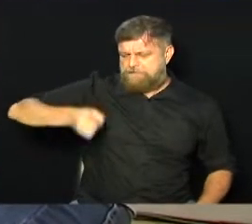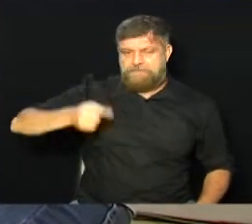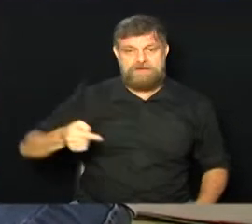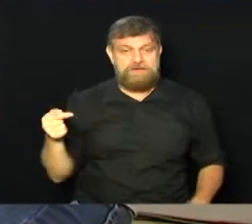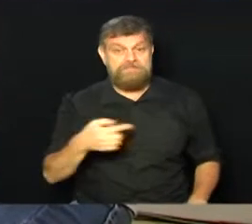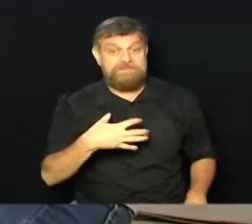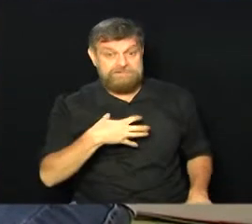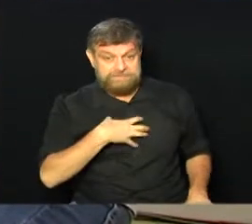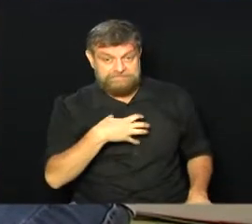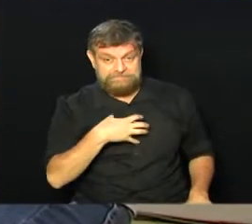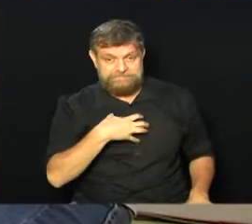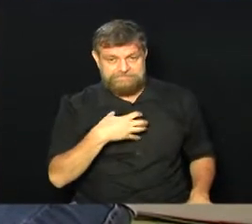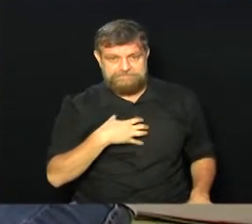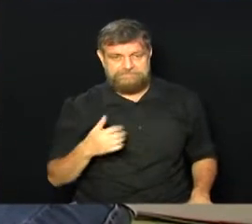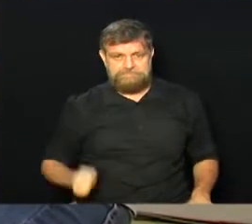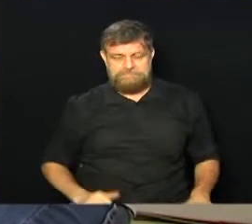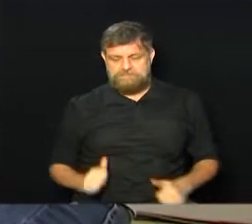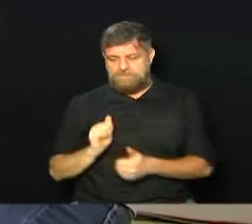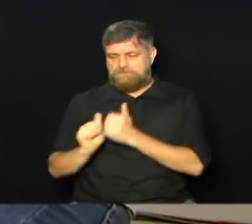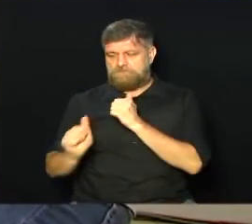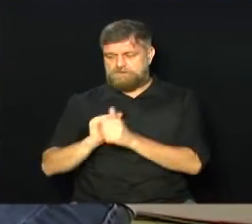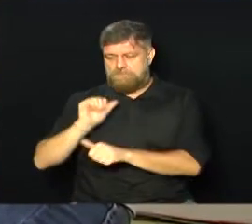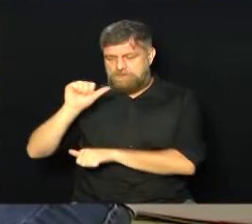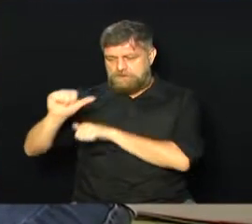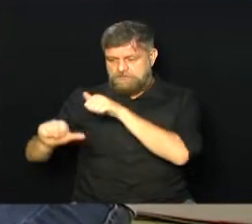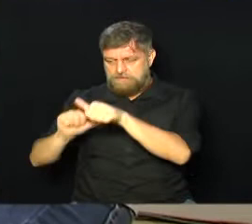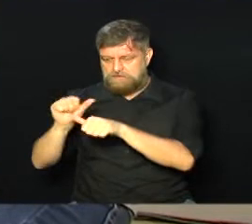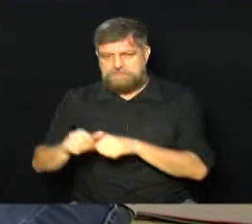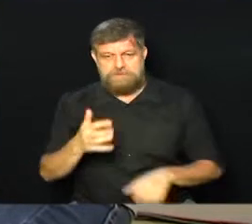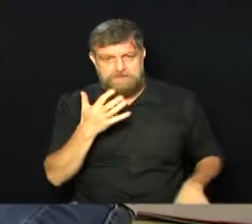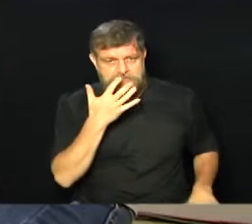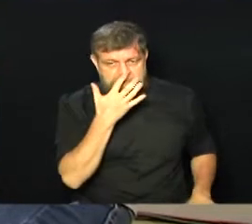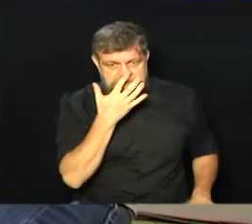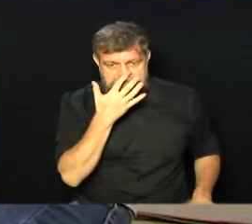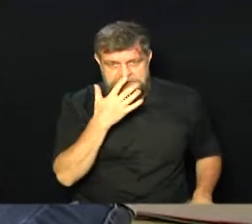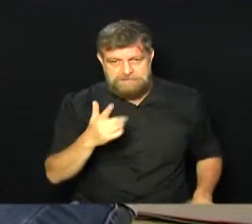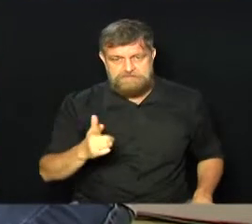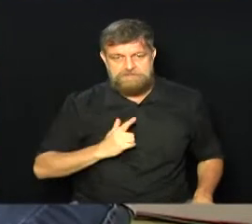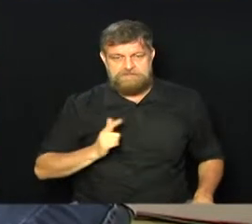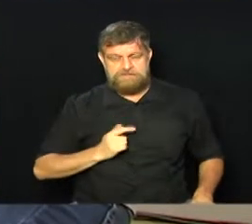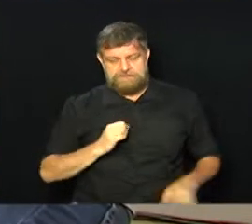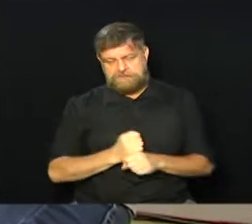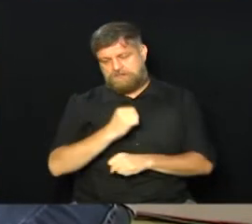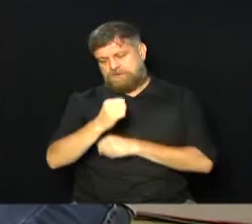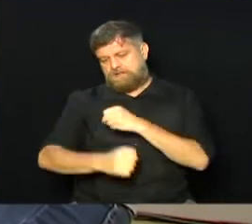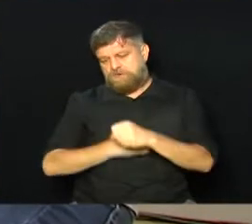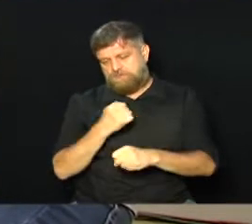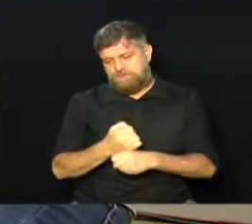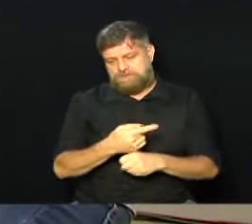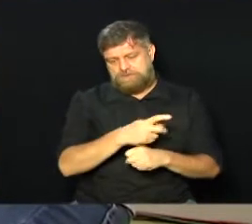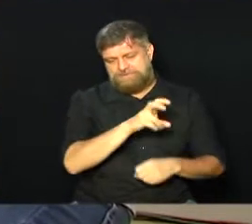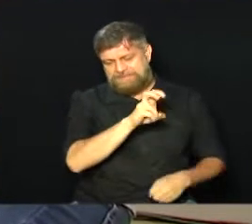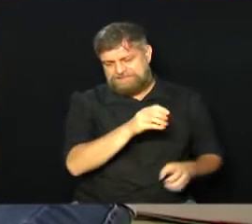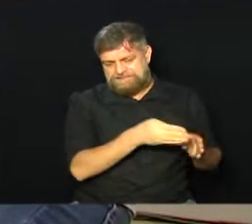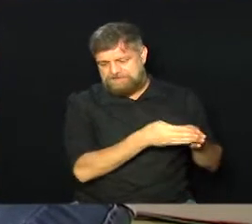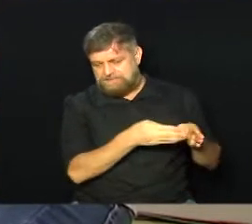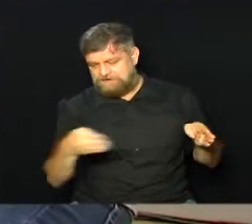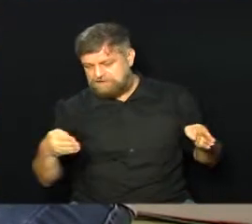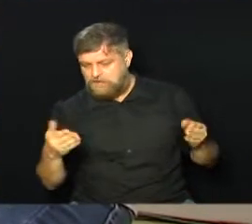já falou dessa mudança do futebol e é realmente impressionante, né? Essa época de 2005, 2006, foi comparar com